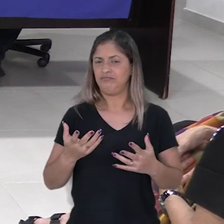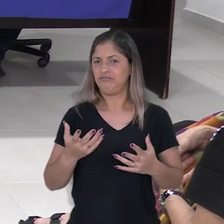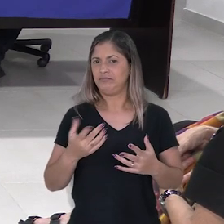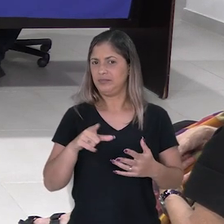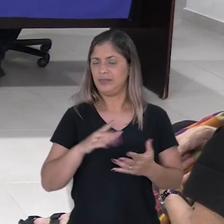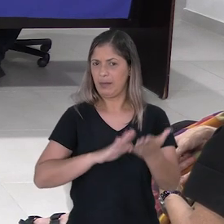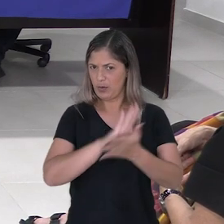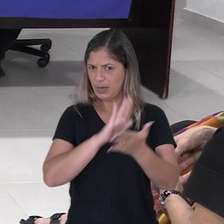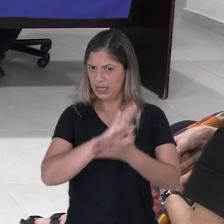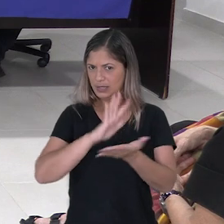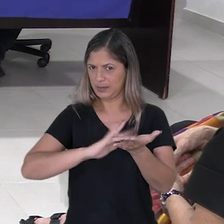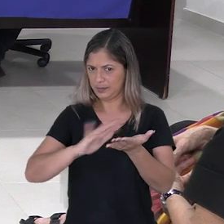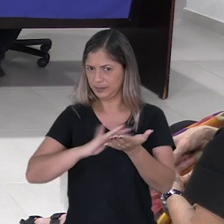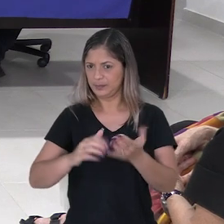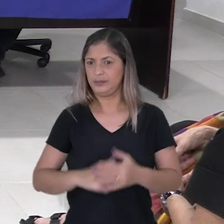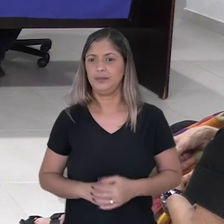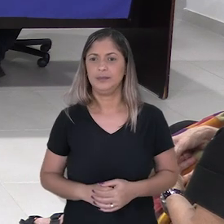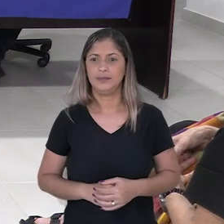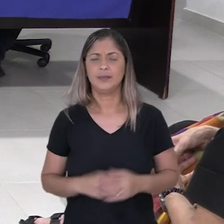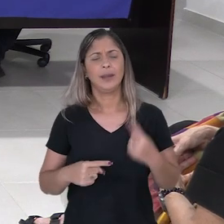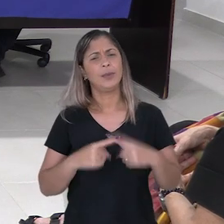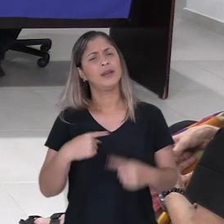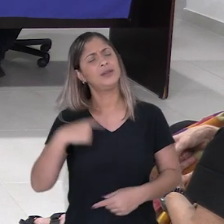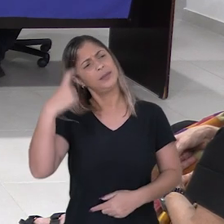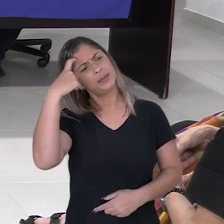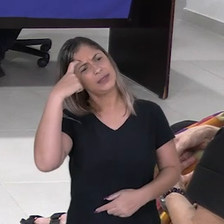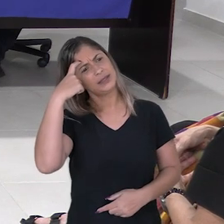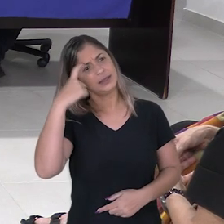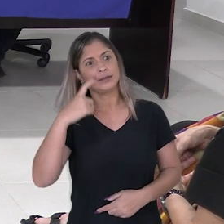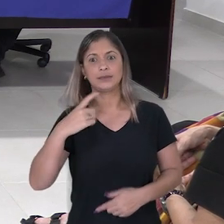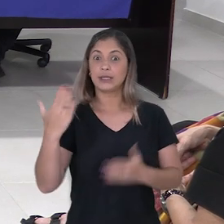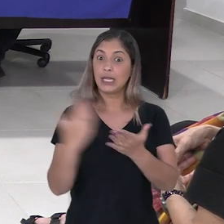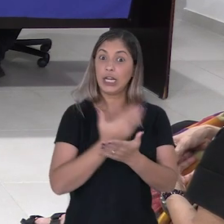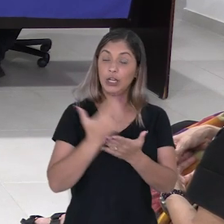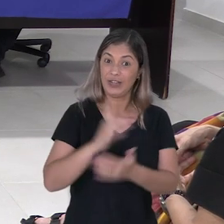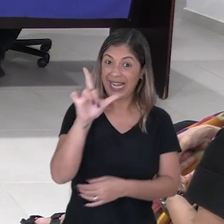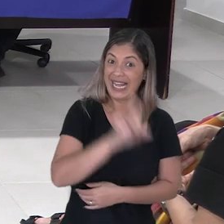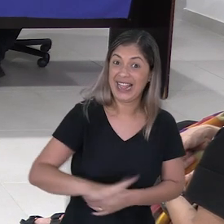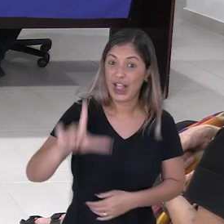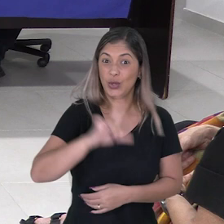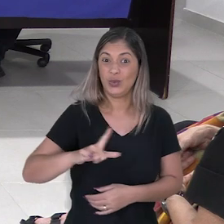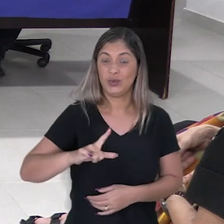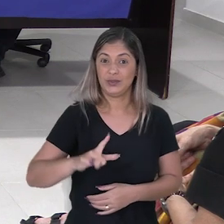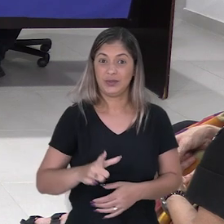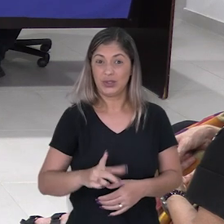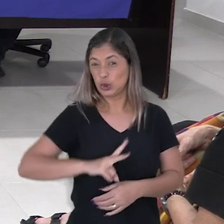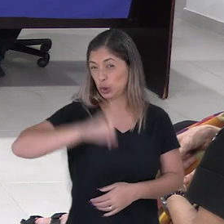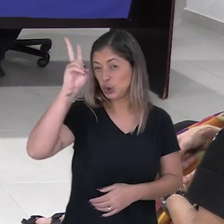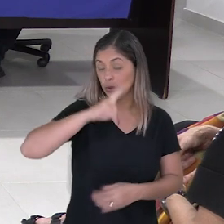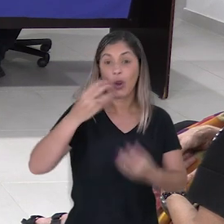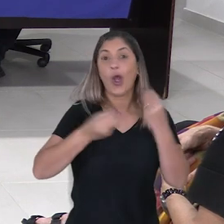essa publicação em Braille? Tipo, porque eu parei para pensar, tipo, obras literárias, que são livros já enormes, imagina como ficaria em